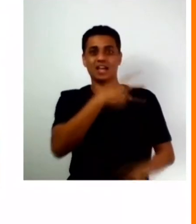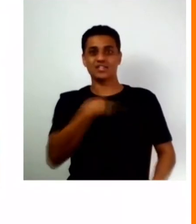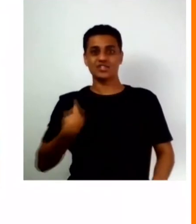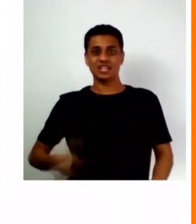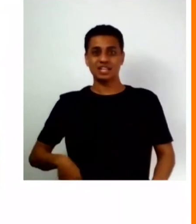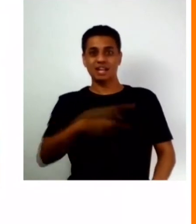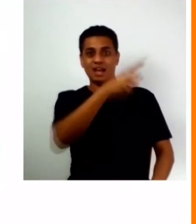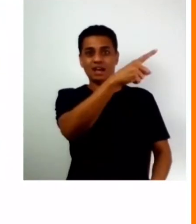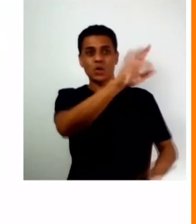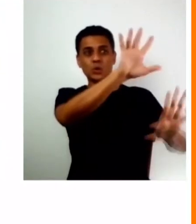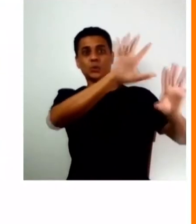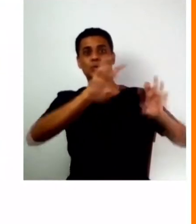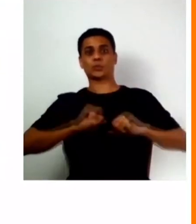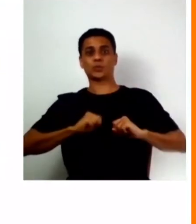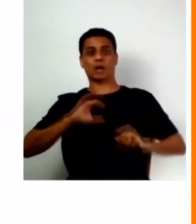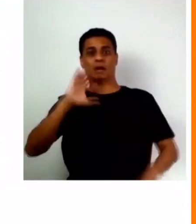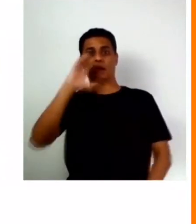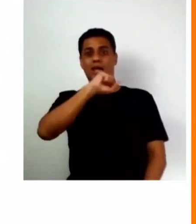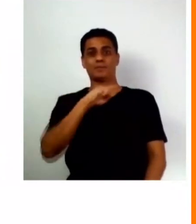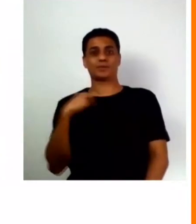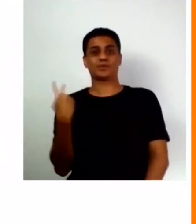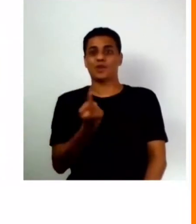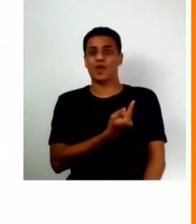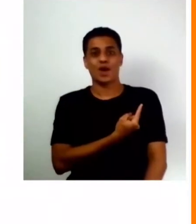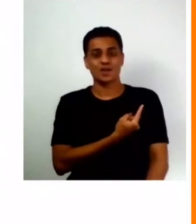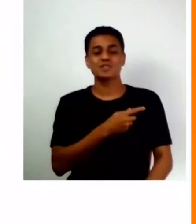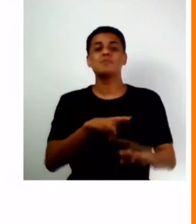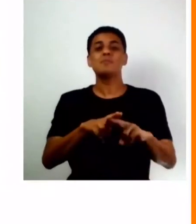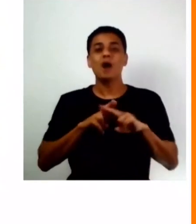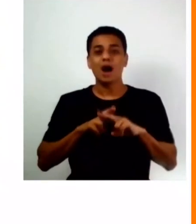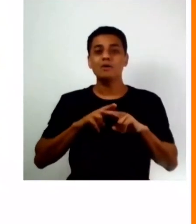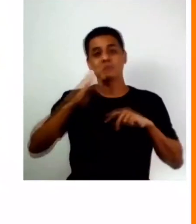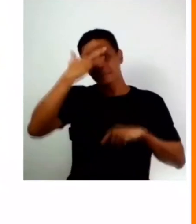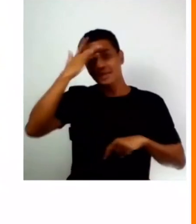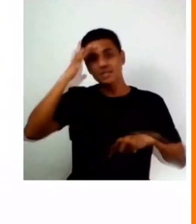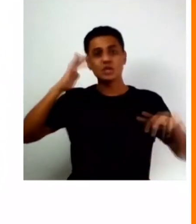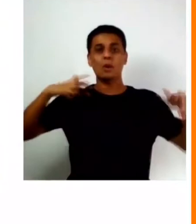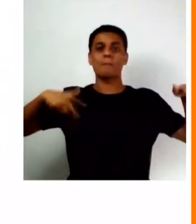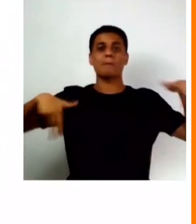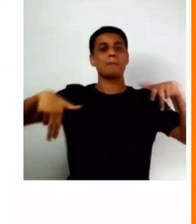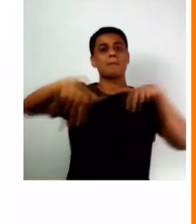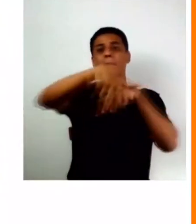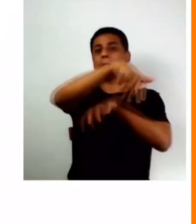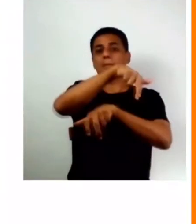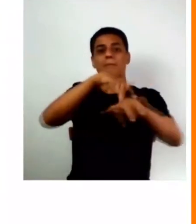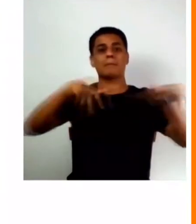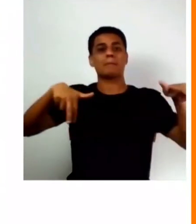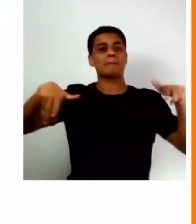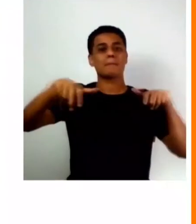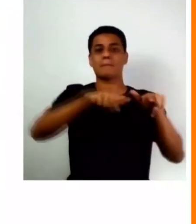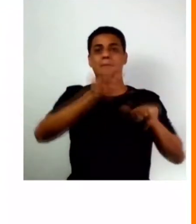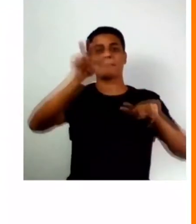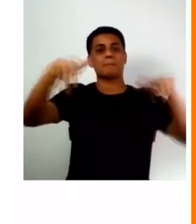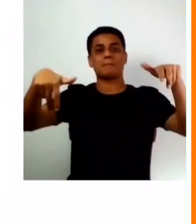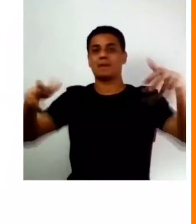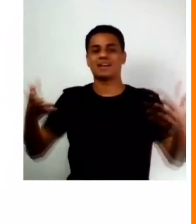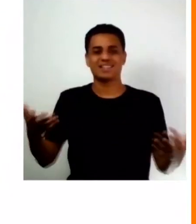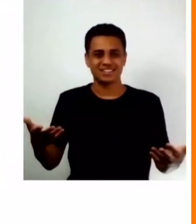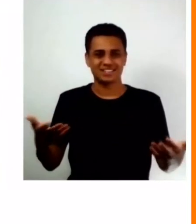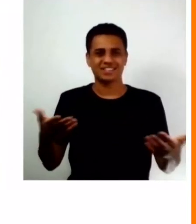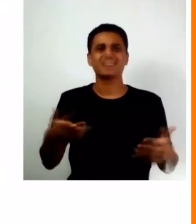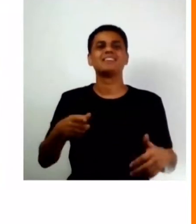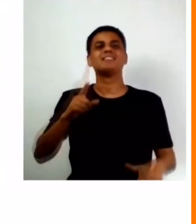con unha facilidade enorme debido a la movilidade e toda serie de cambios. Por tanto, é moi necesario reforzar a solidariedade internacional